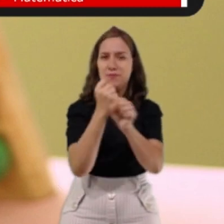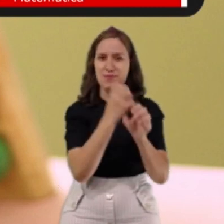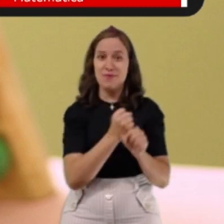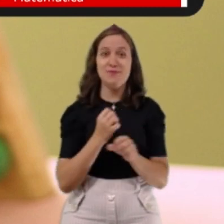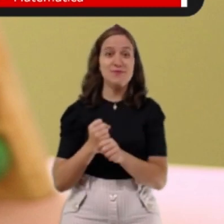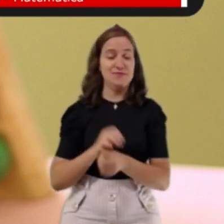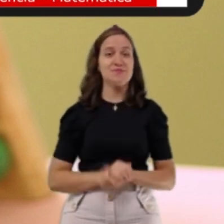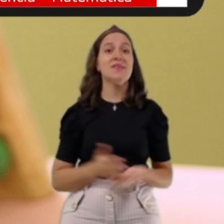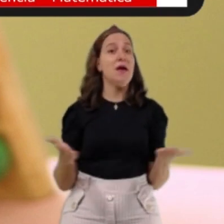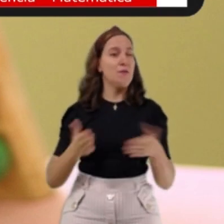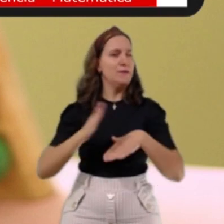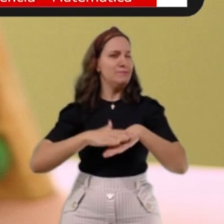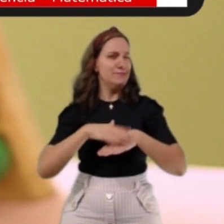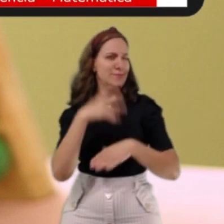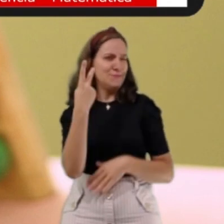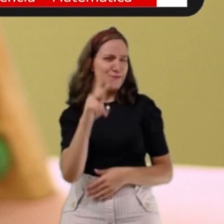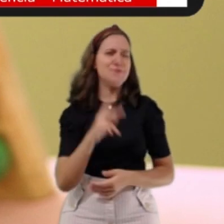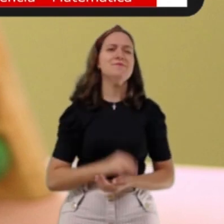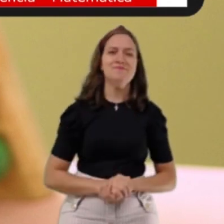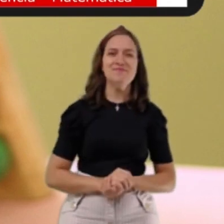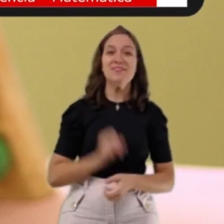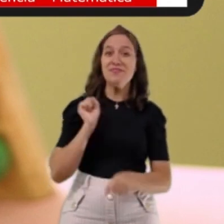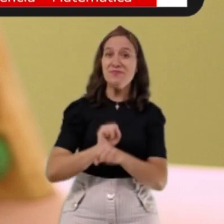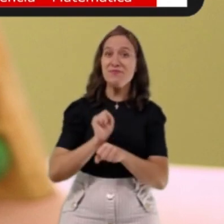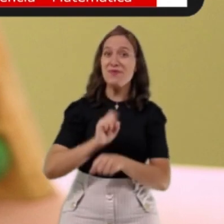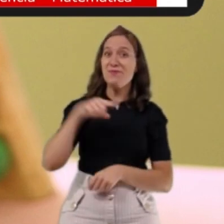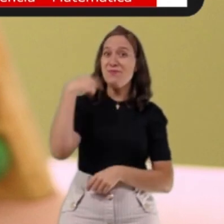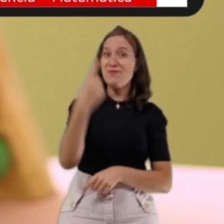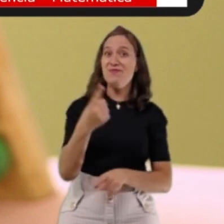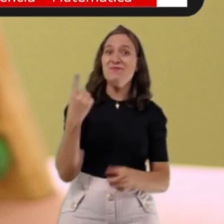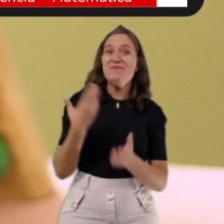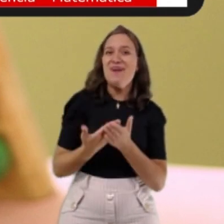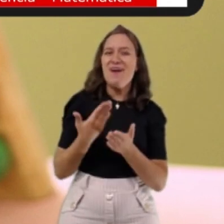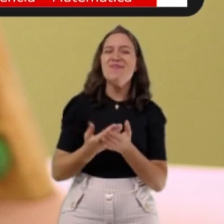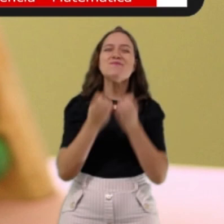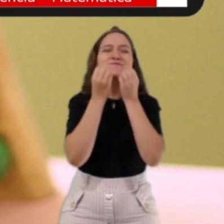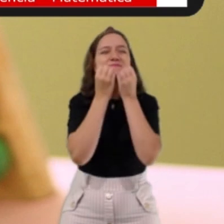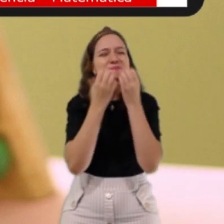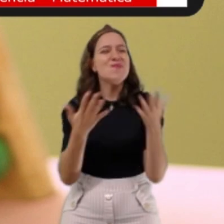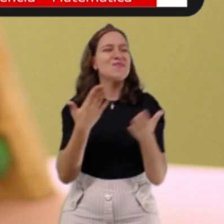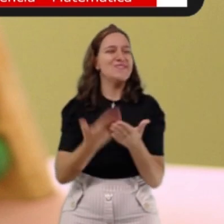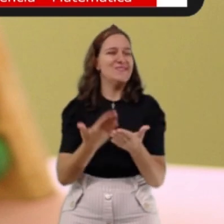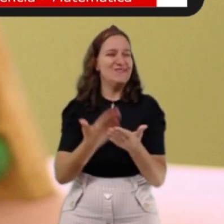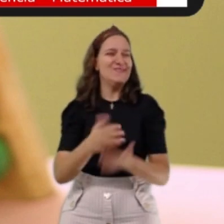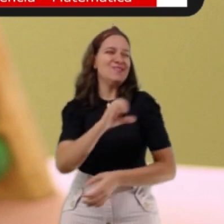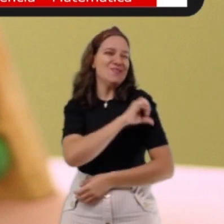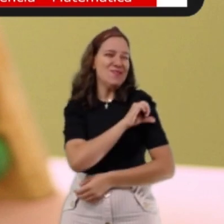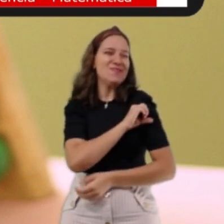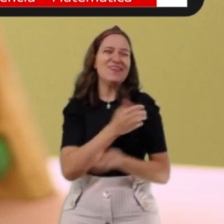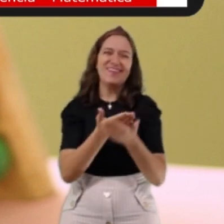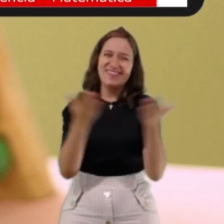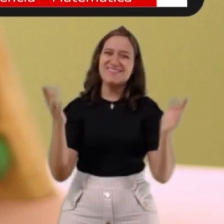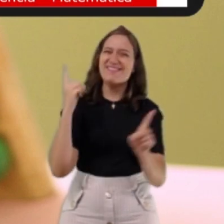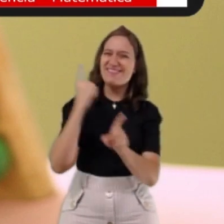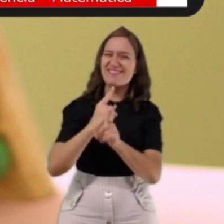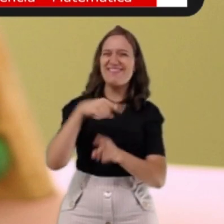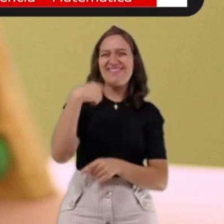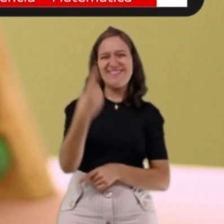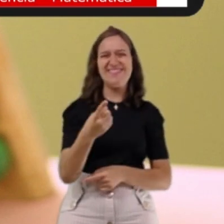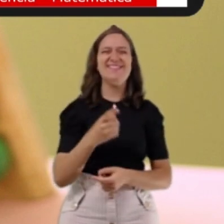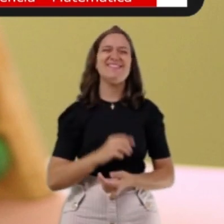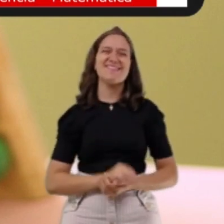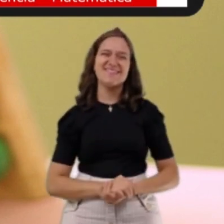é com você te aguardo até a próxima aula e bons estudos turmas de 9º ano até